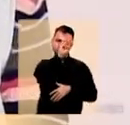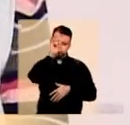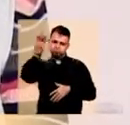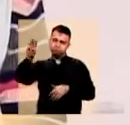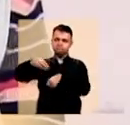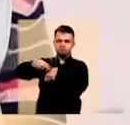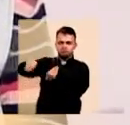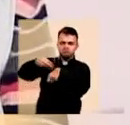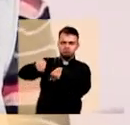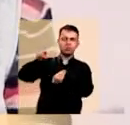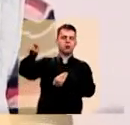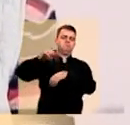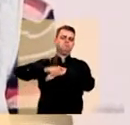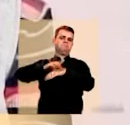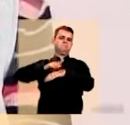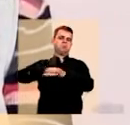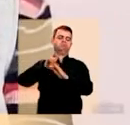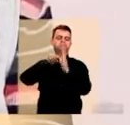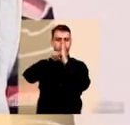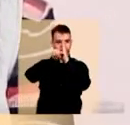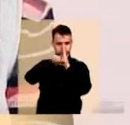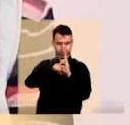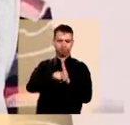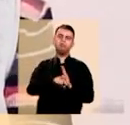que a gente indica para ele, para que ele possa